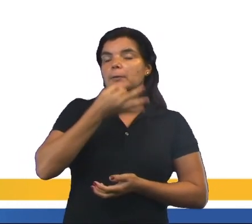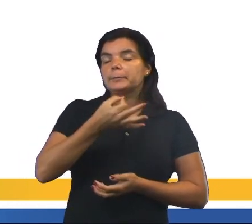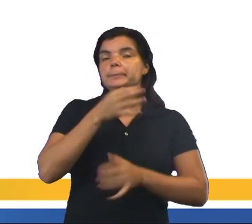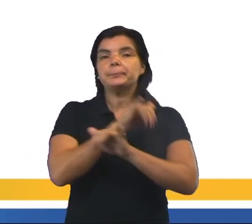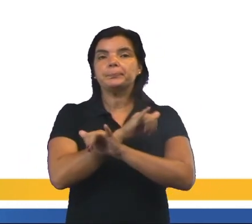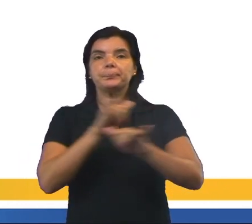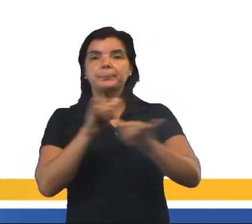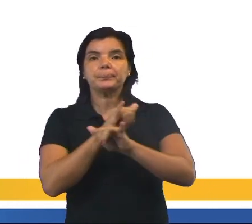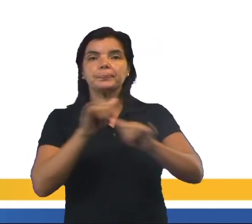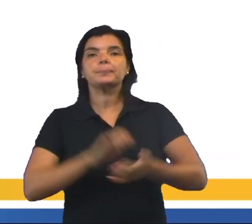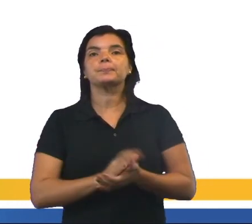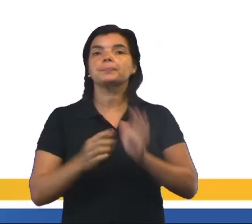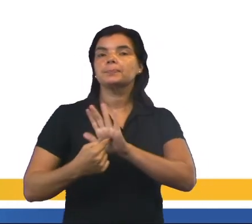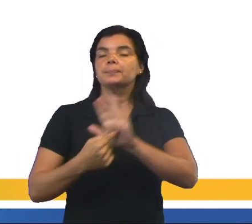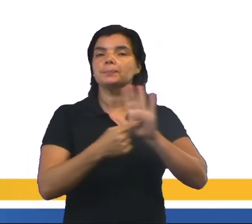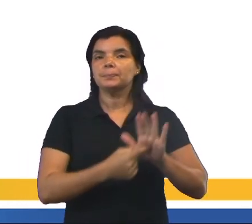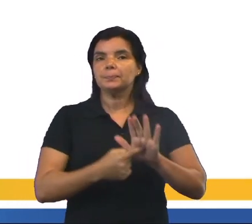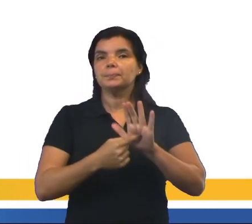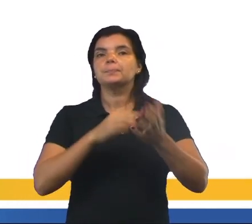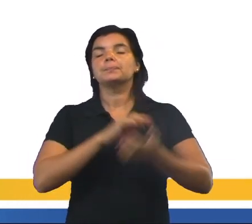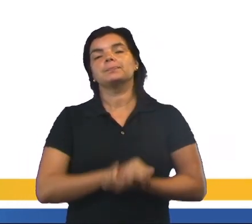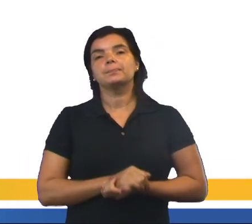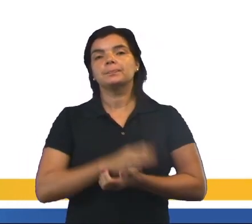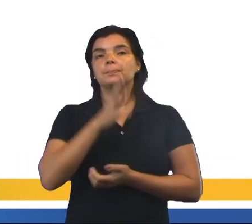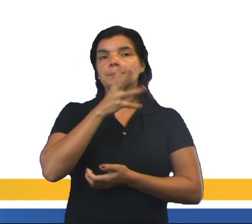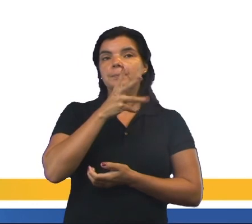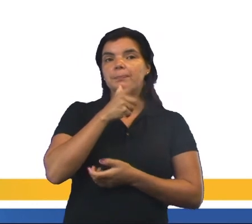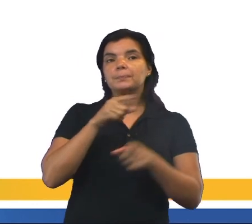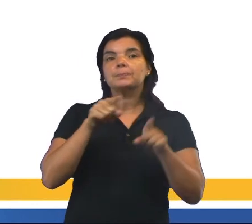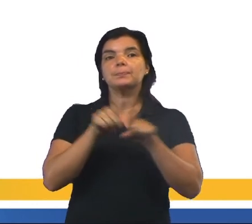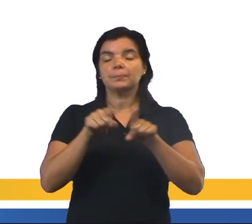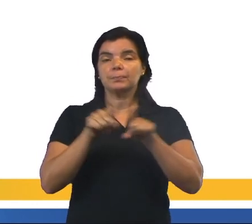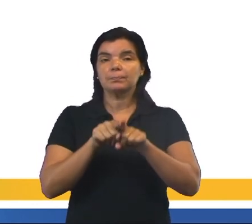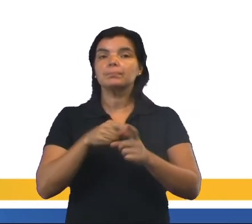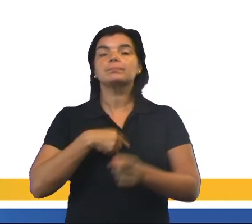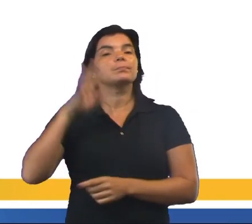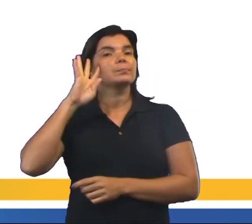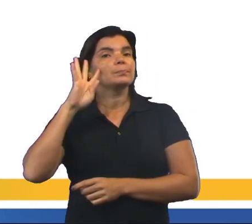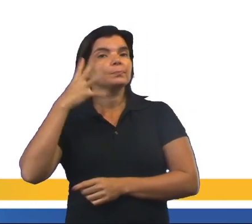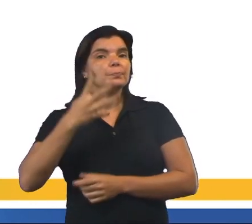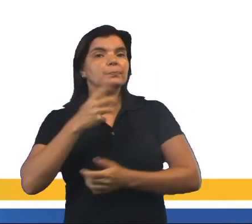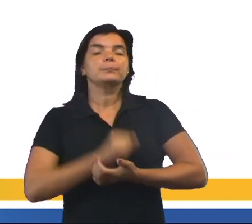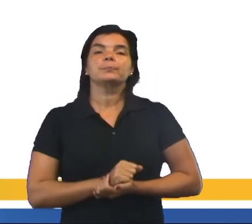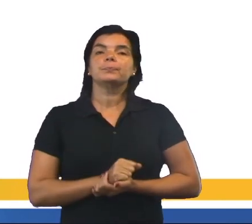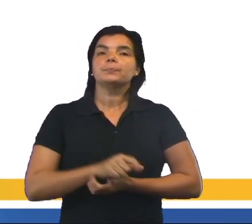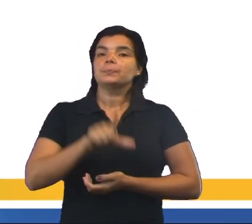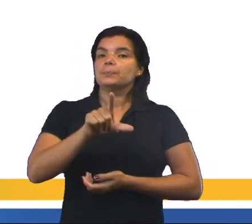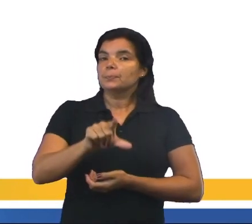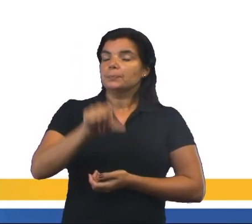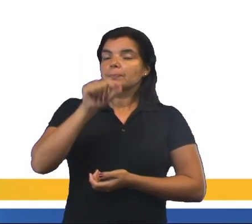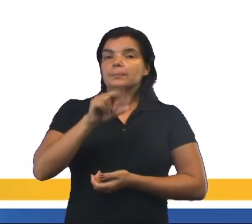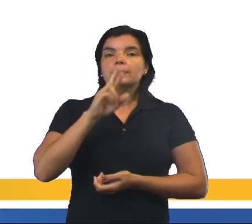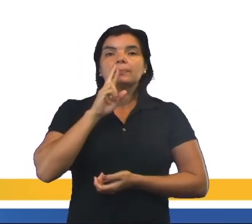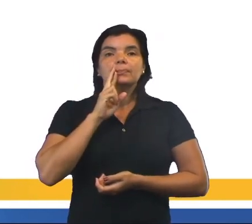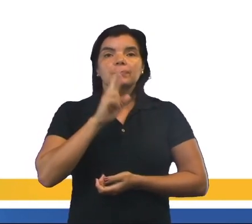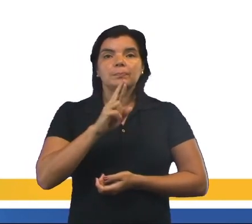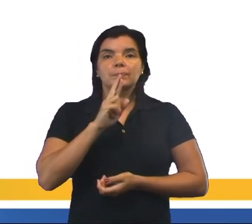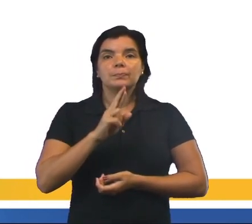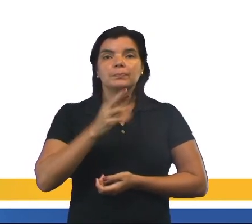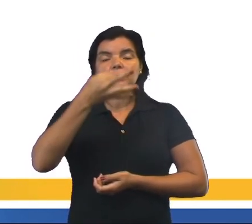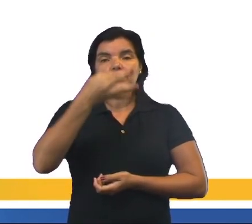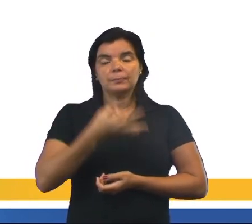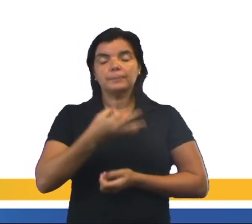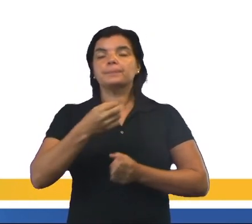opinião à notícia, indicando demora na ação que será tomada. Assinale a alternativa que